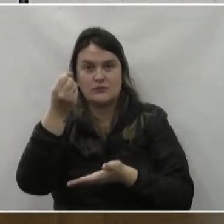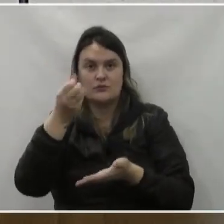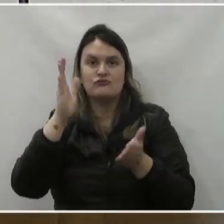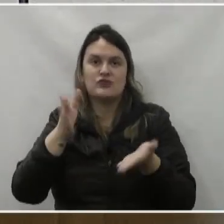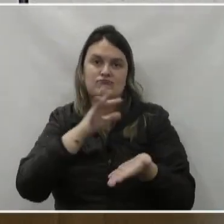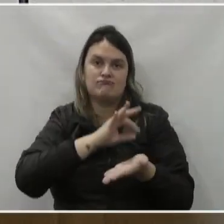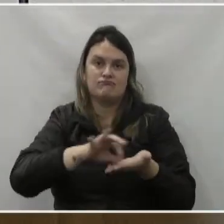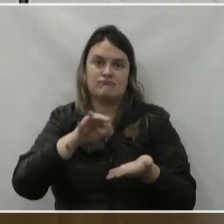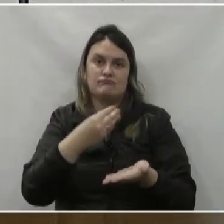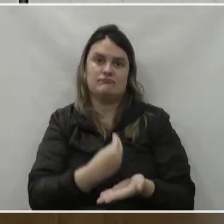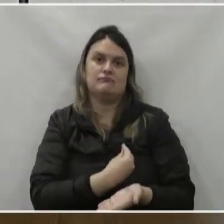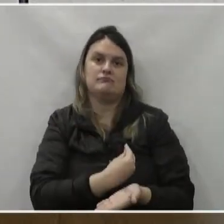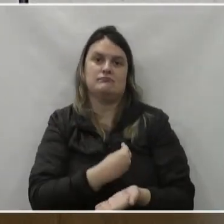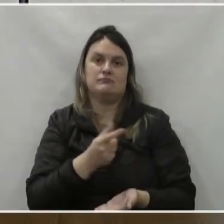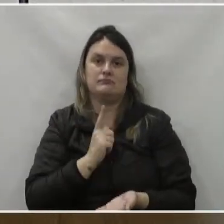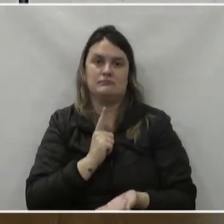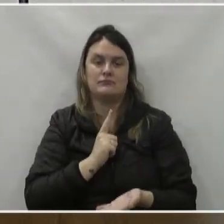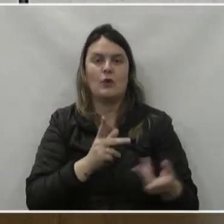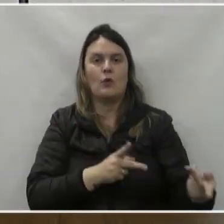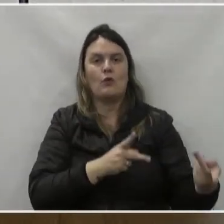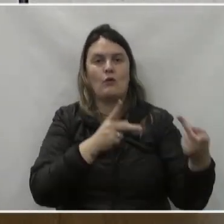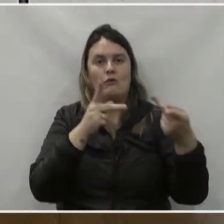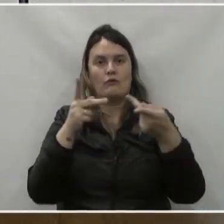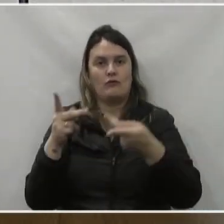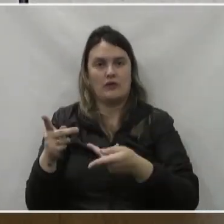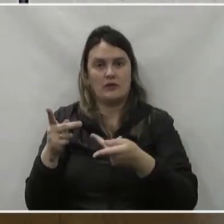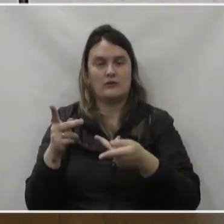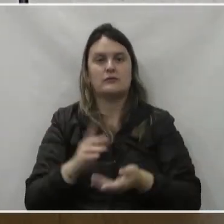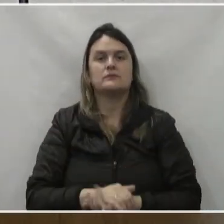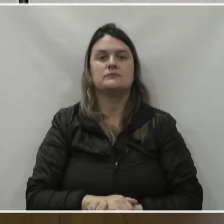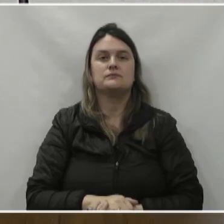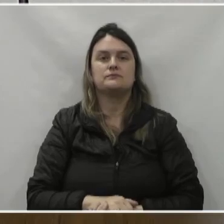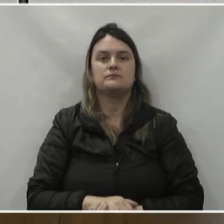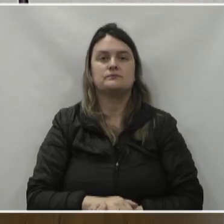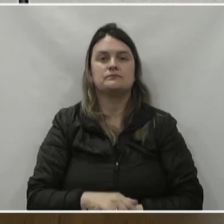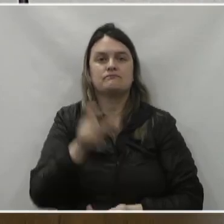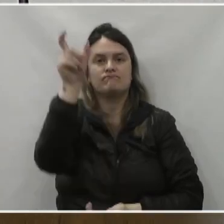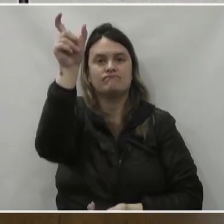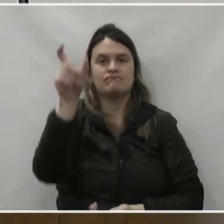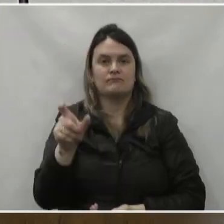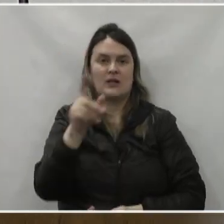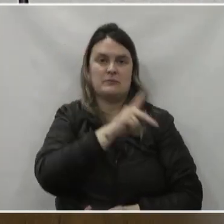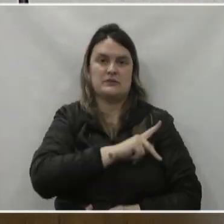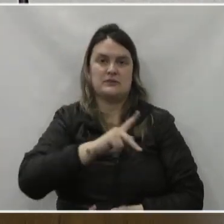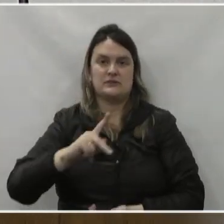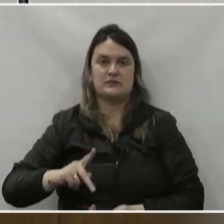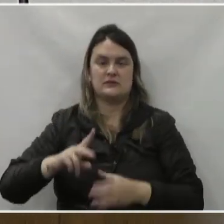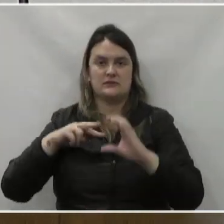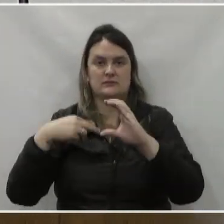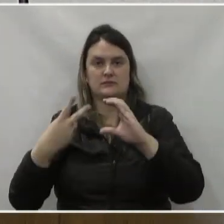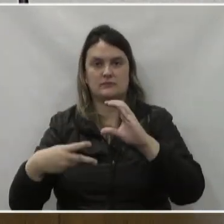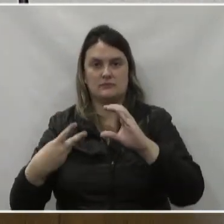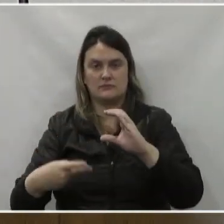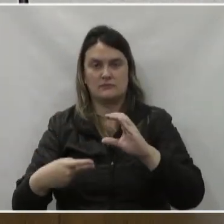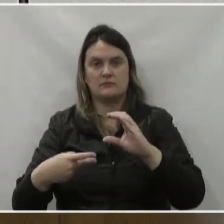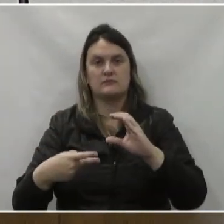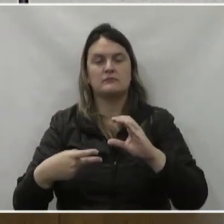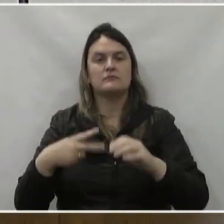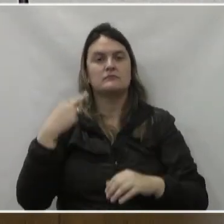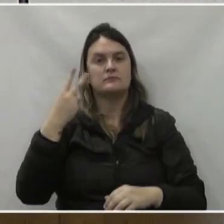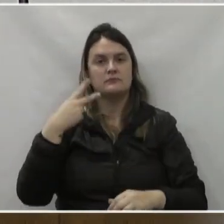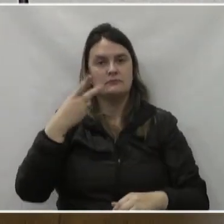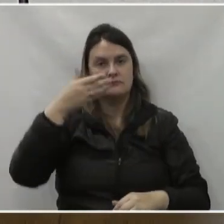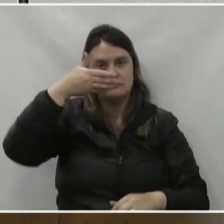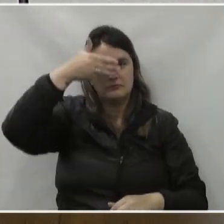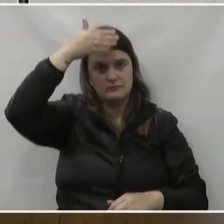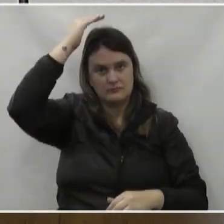suas presenças. Convido neste momento o excelentíssimo presidente da Câmara Municipal de União da Vitória,